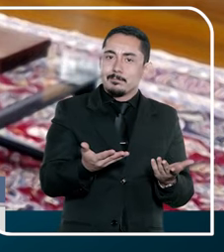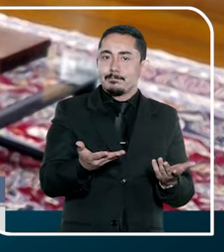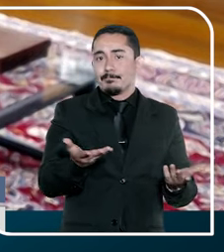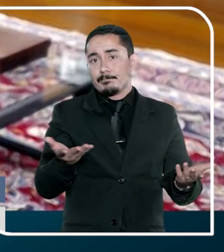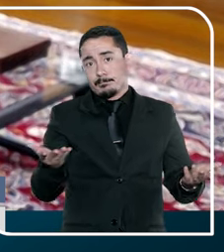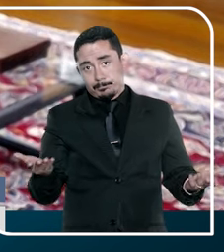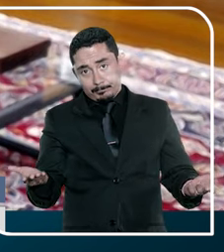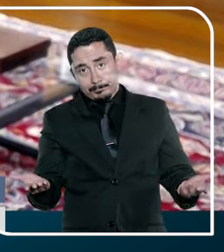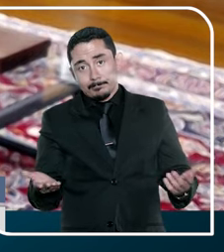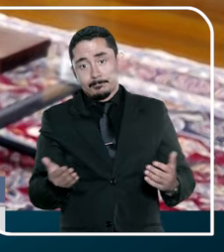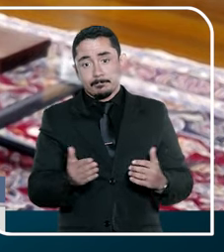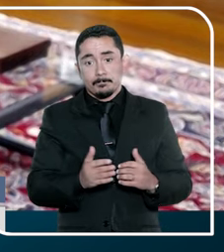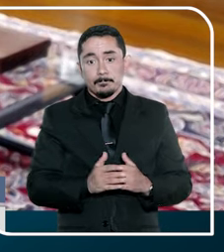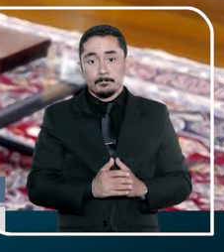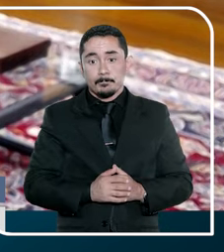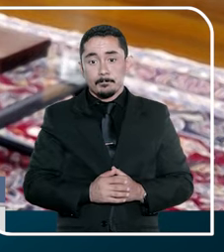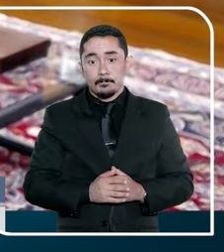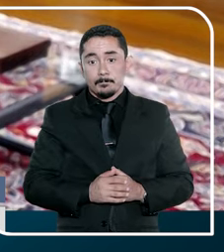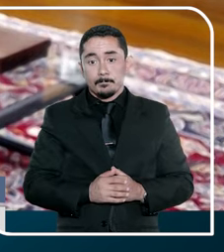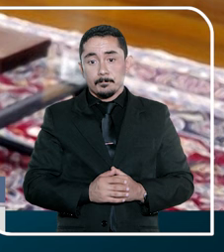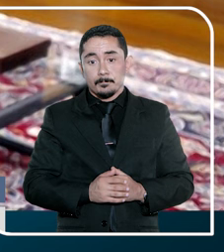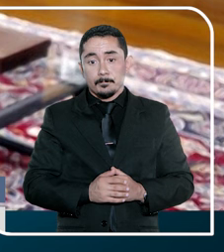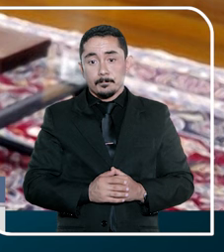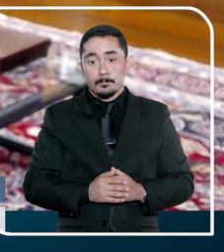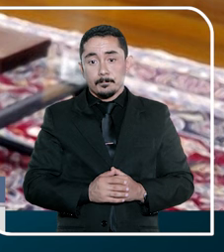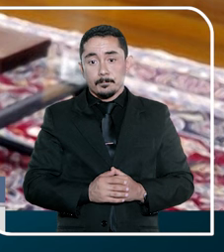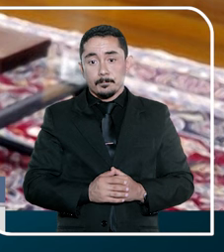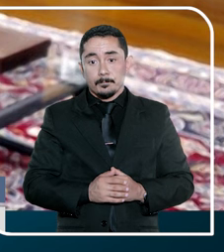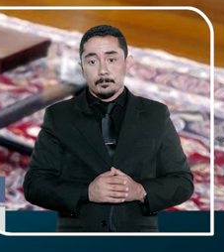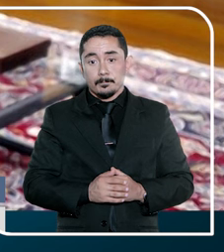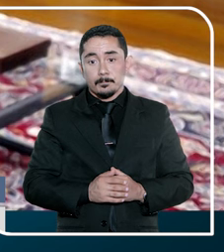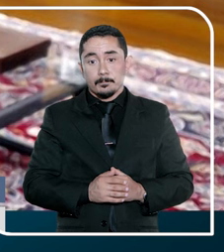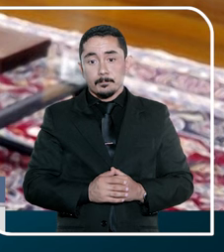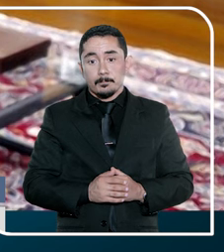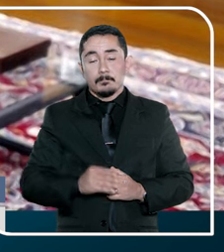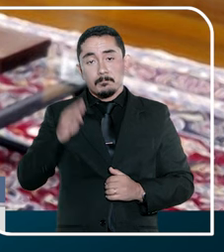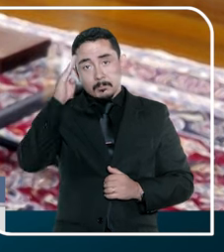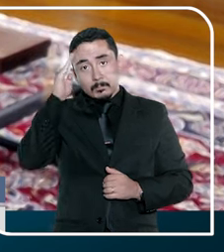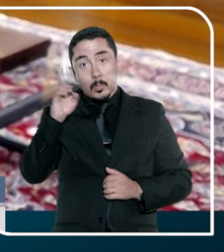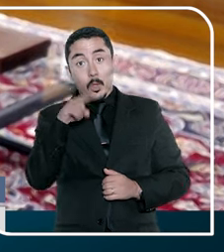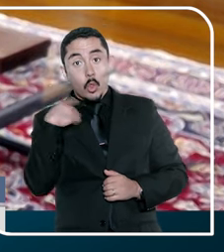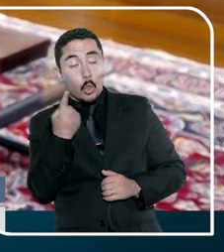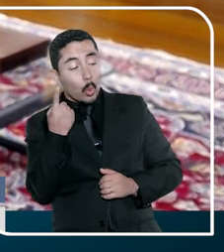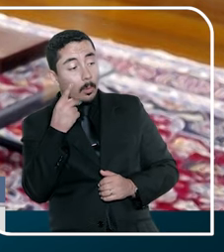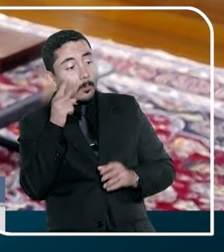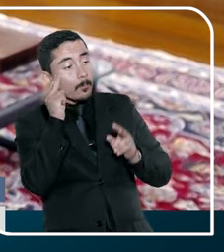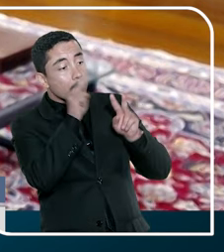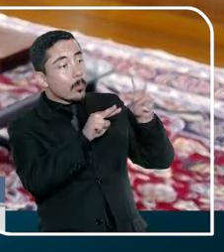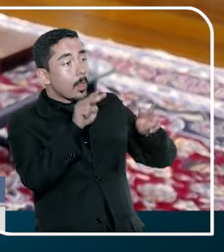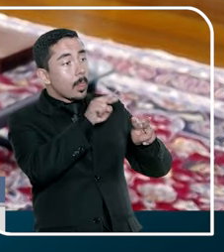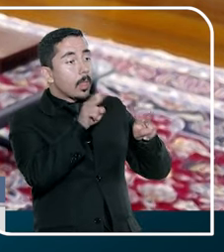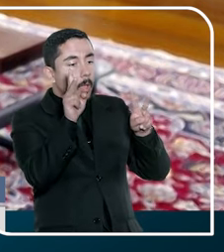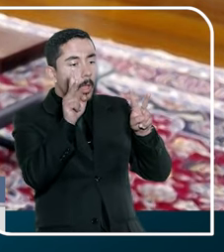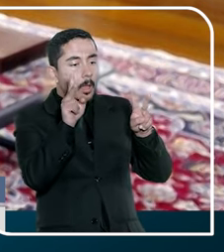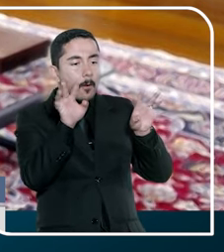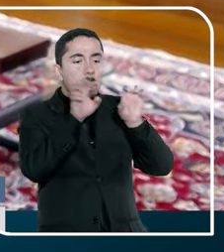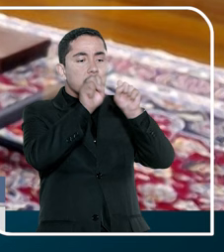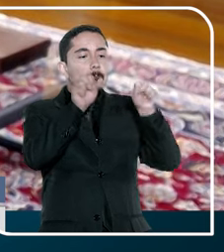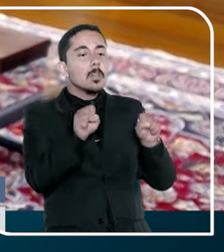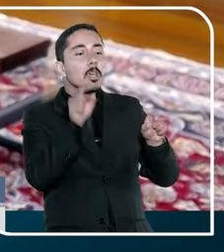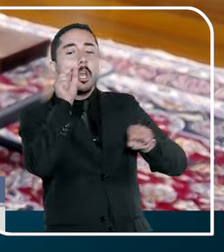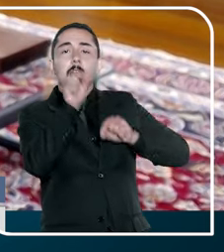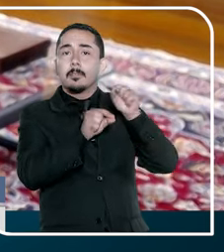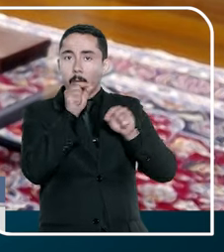eh especialmente se considerarmos quem é a vítima dessa lesão né o caso mercado